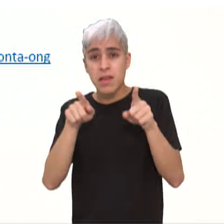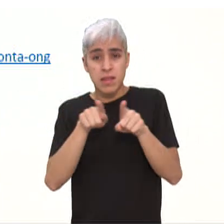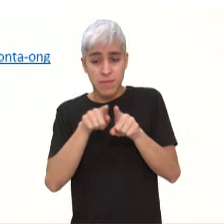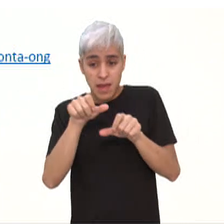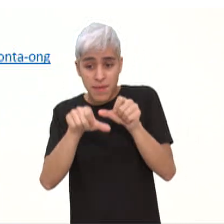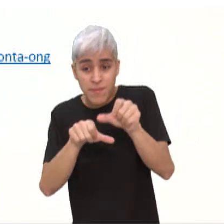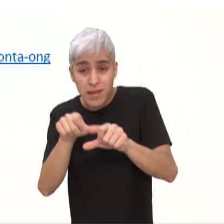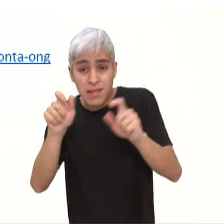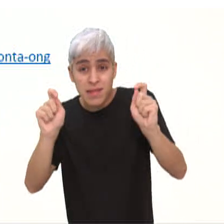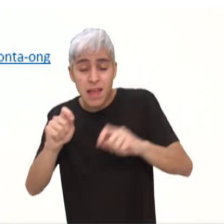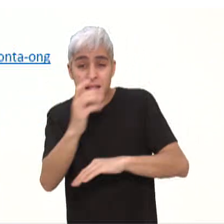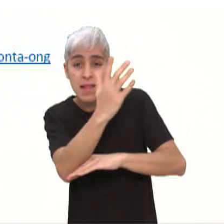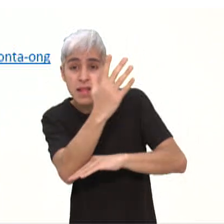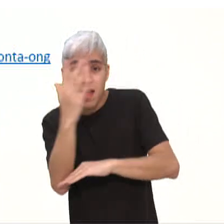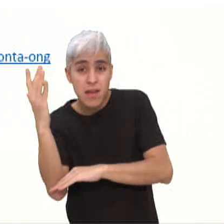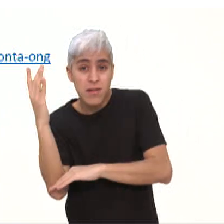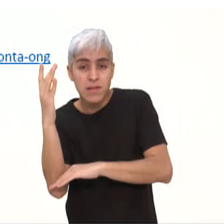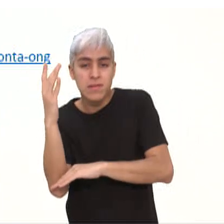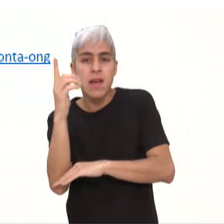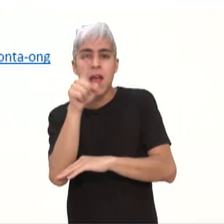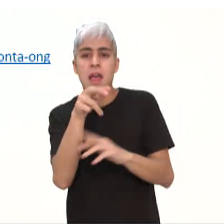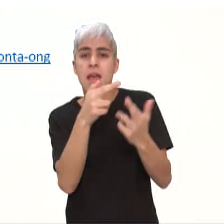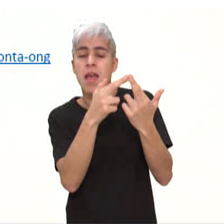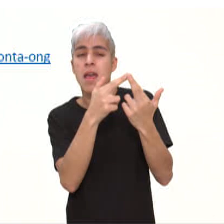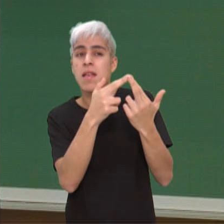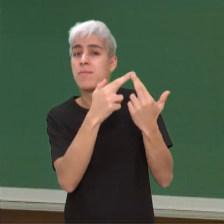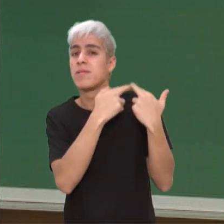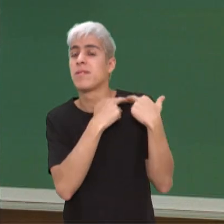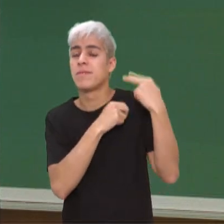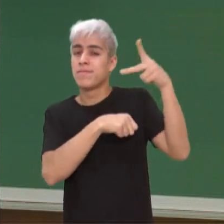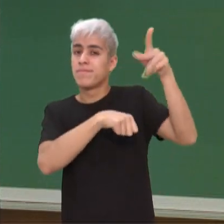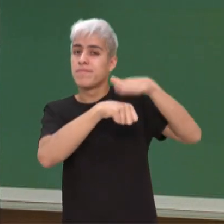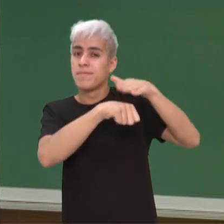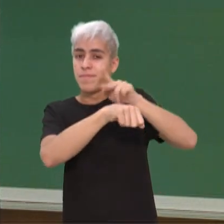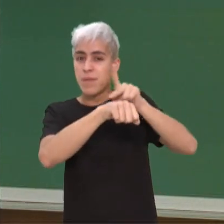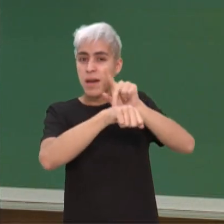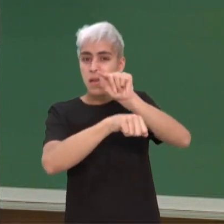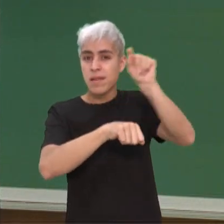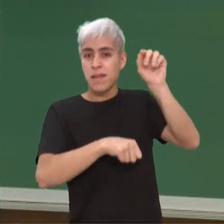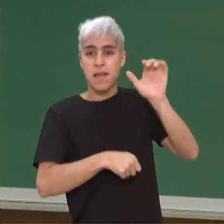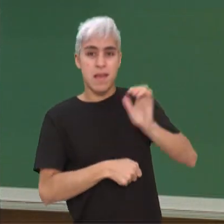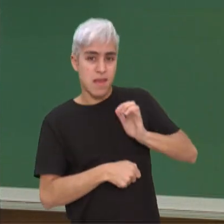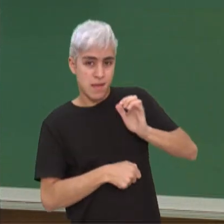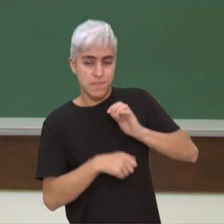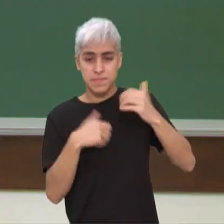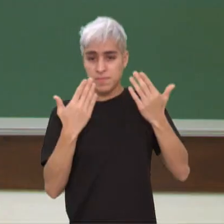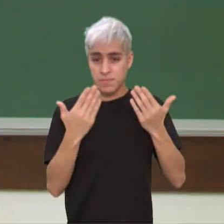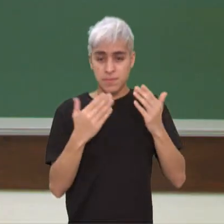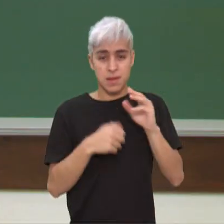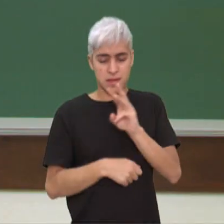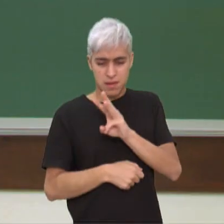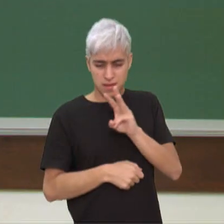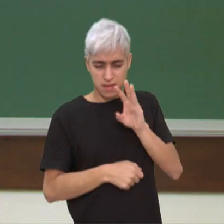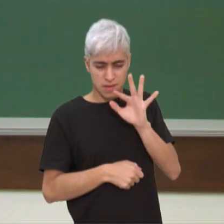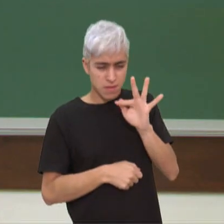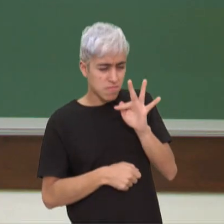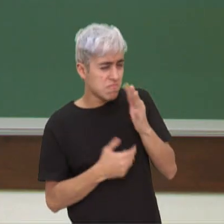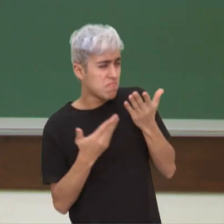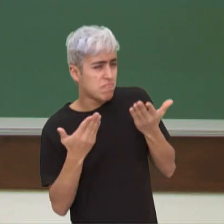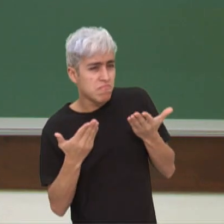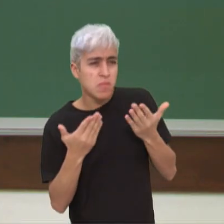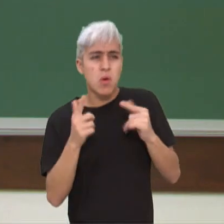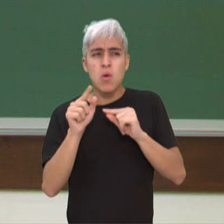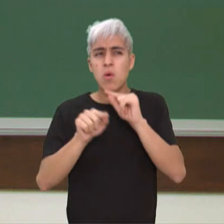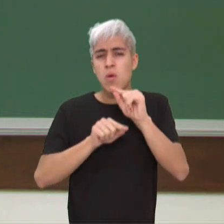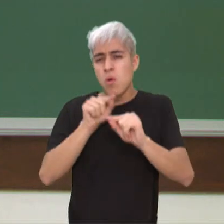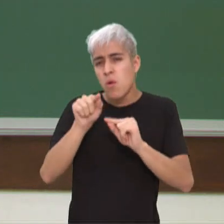da natureza são os países ricos. Então, essa organização, a WWF, ela